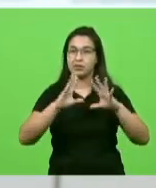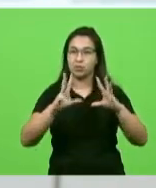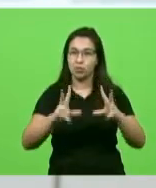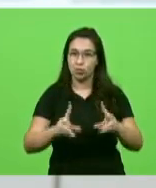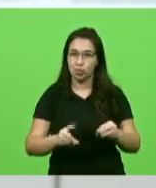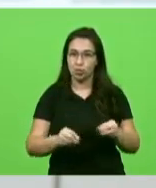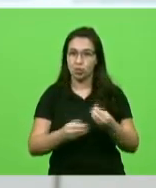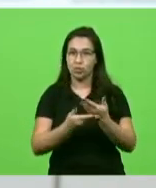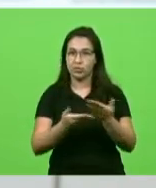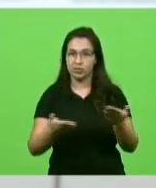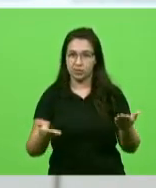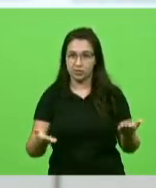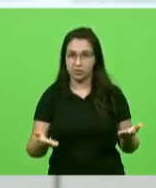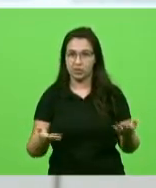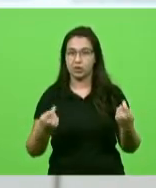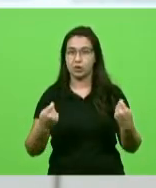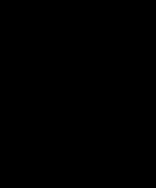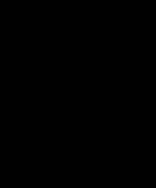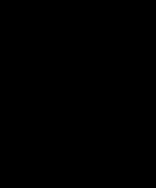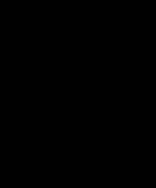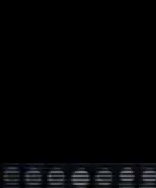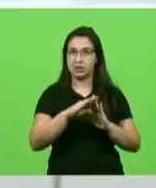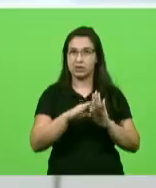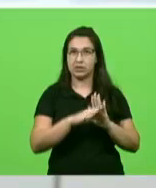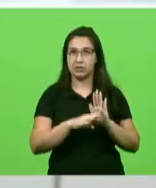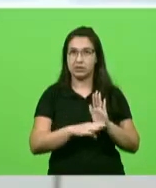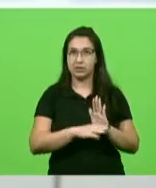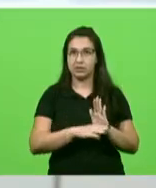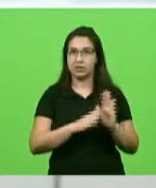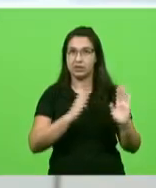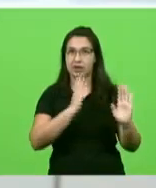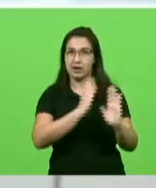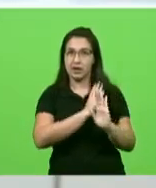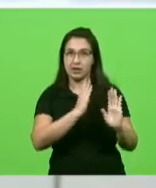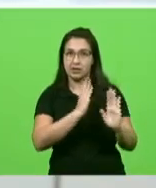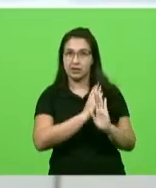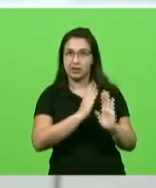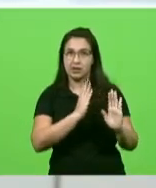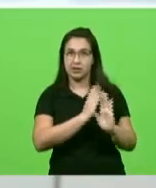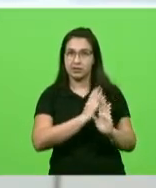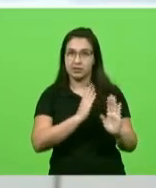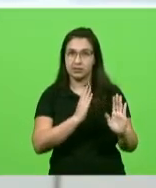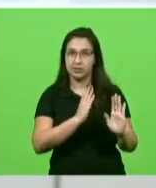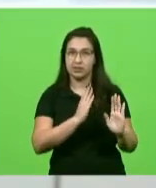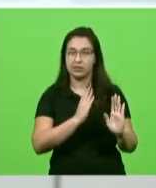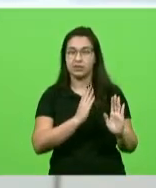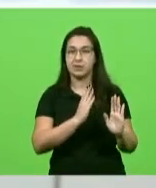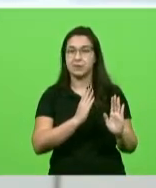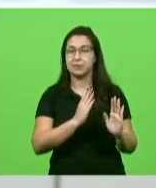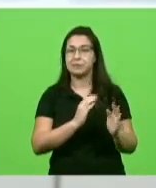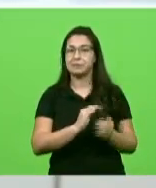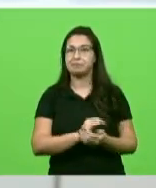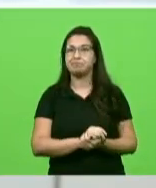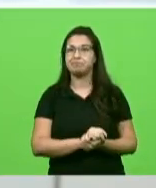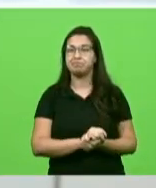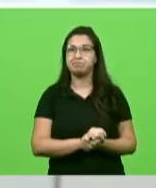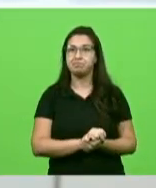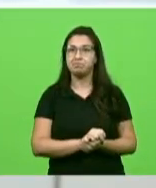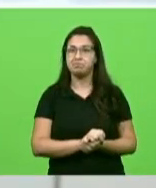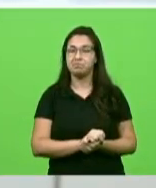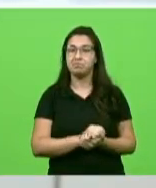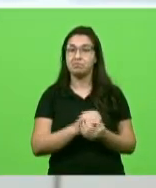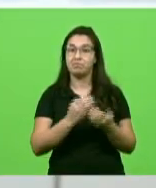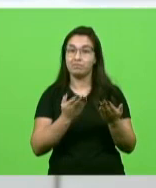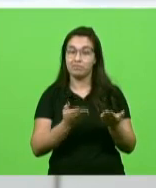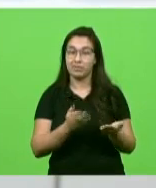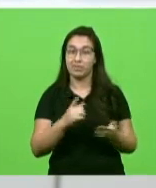elementos devem ser apreciados no contexto de sua execução E isso tem